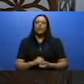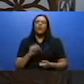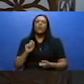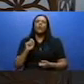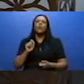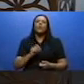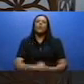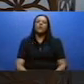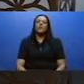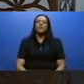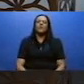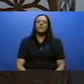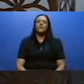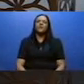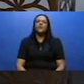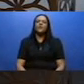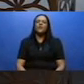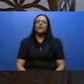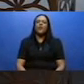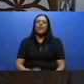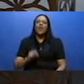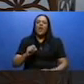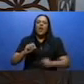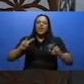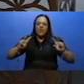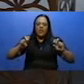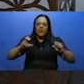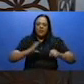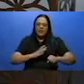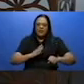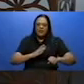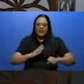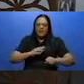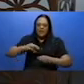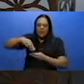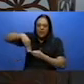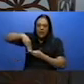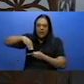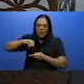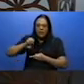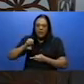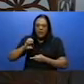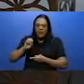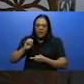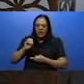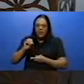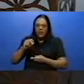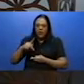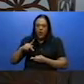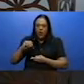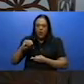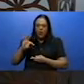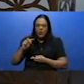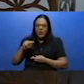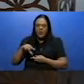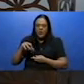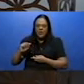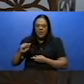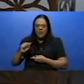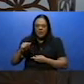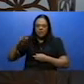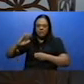ideias, vamos falar da Mesopotâmia, as primeiras cidades, 143, 144. Depois,